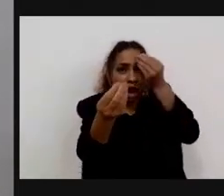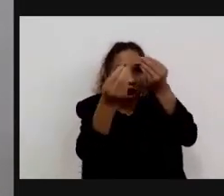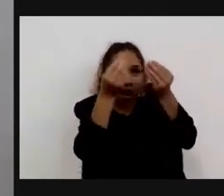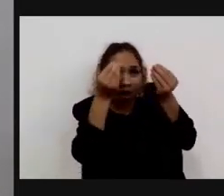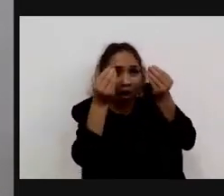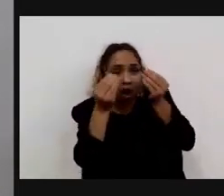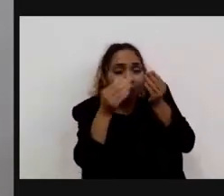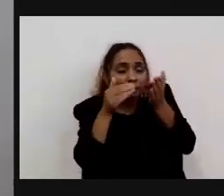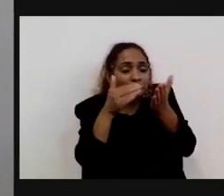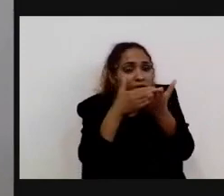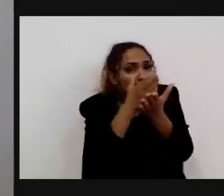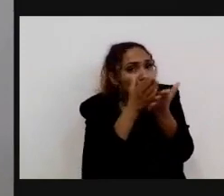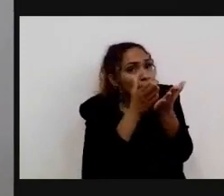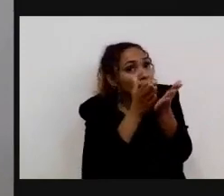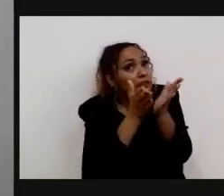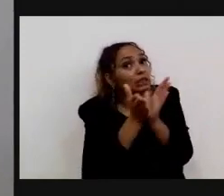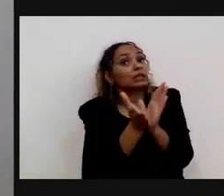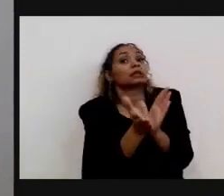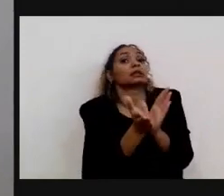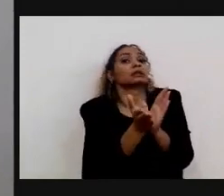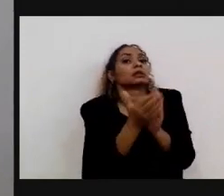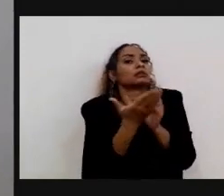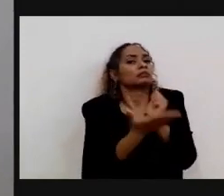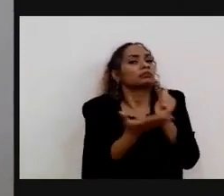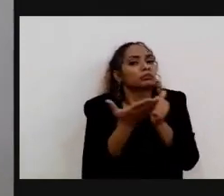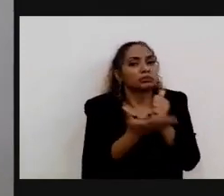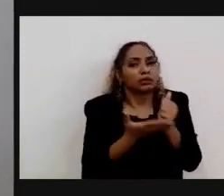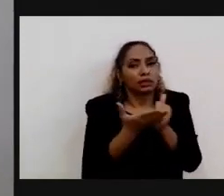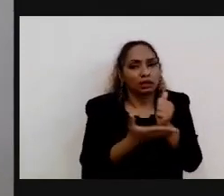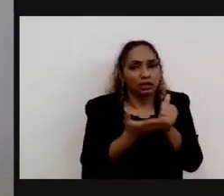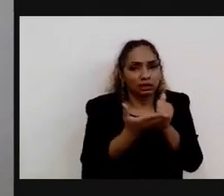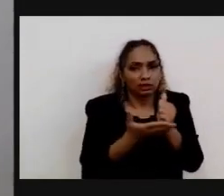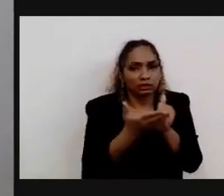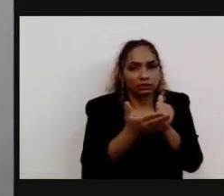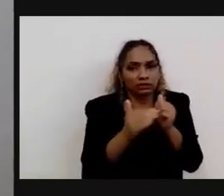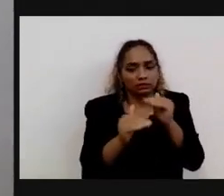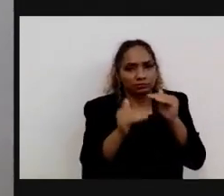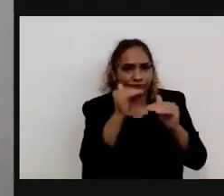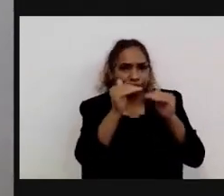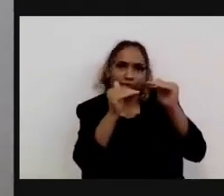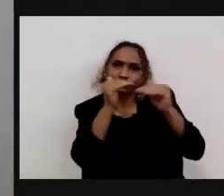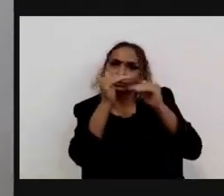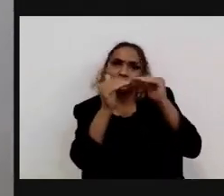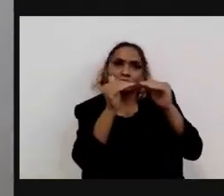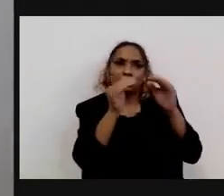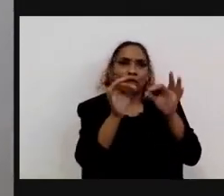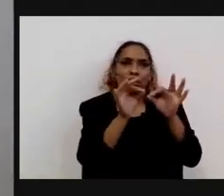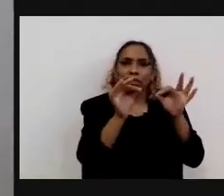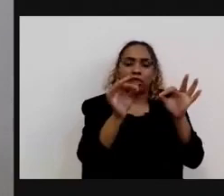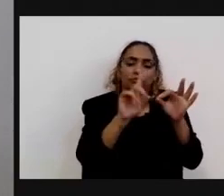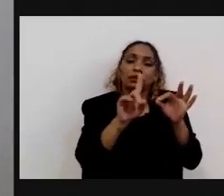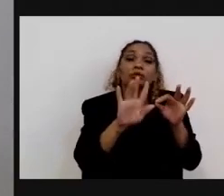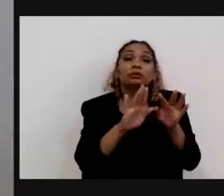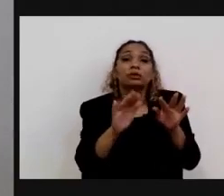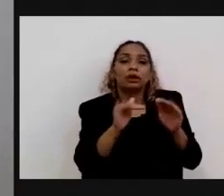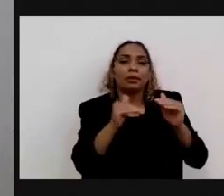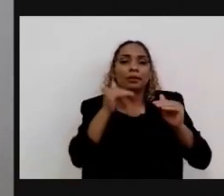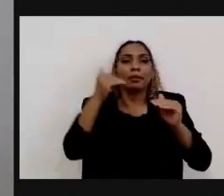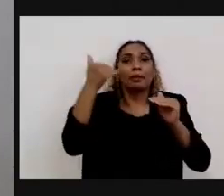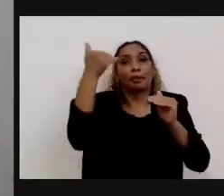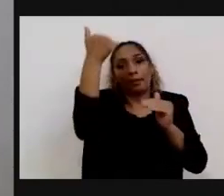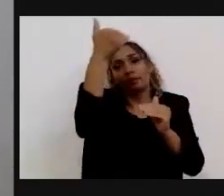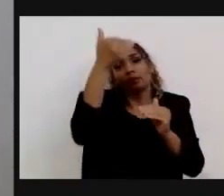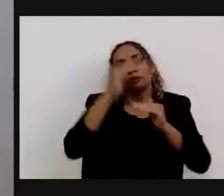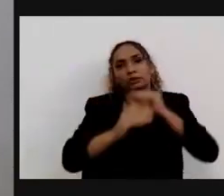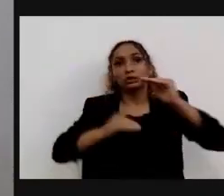caminho e aí é percalço a gente evolui e elipse né não é para o mundo evolui em elipse assim